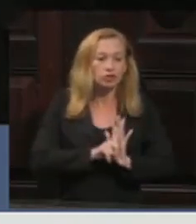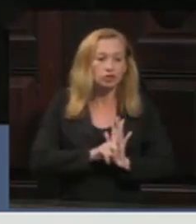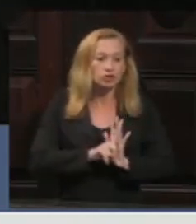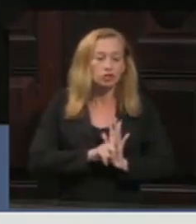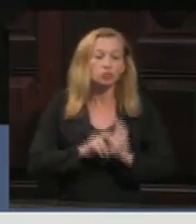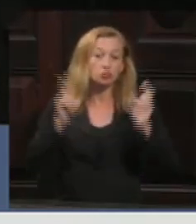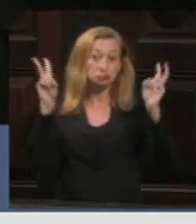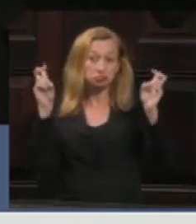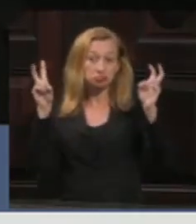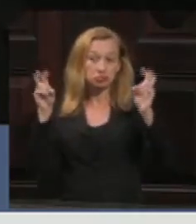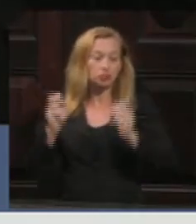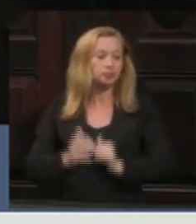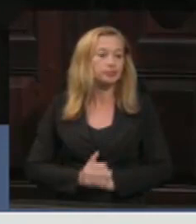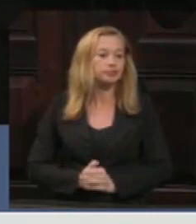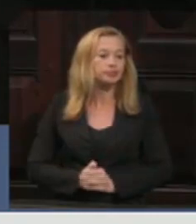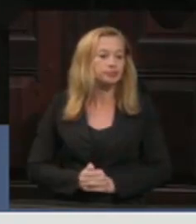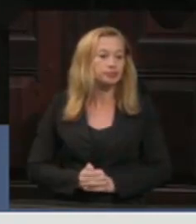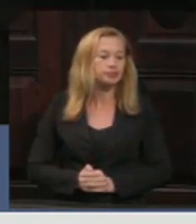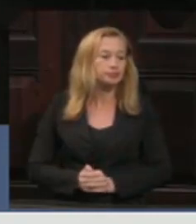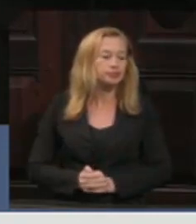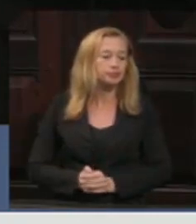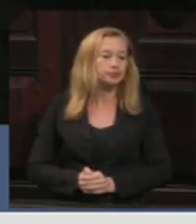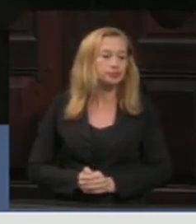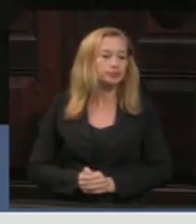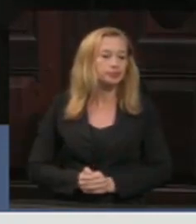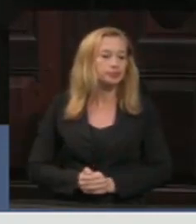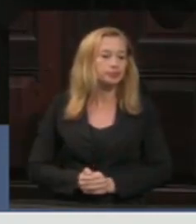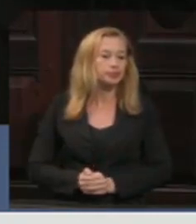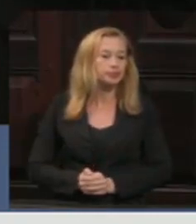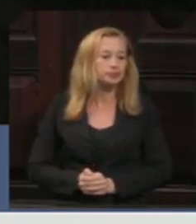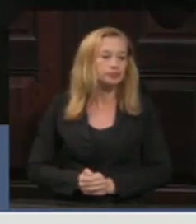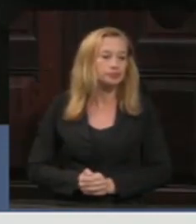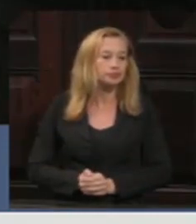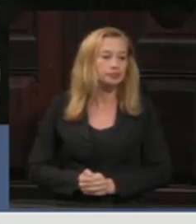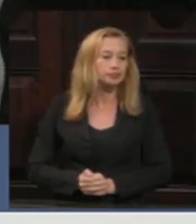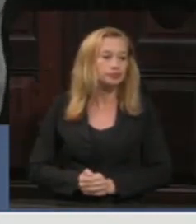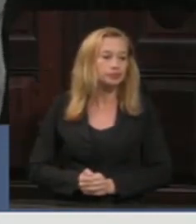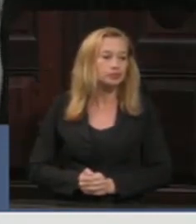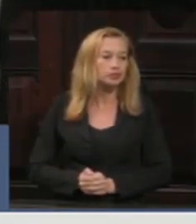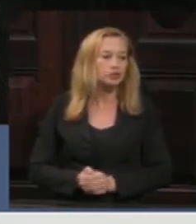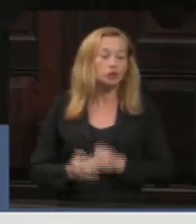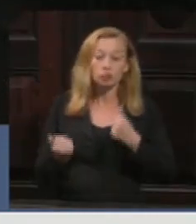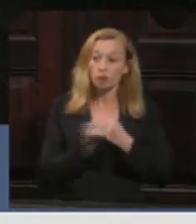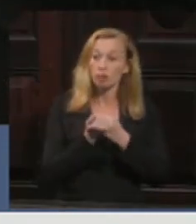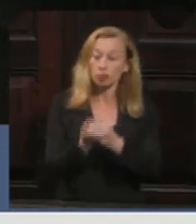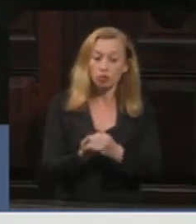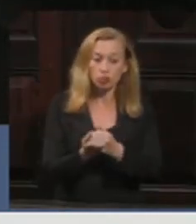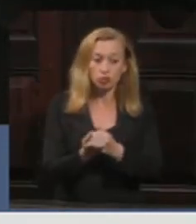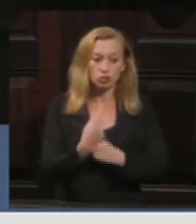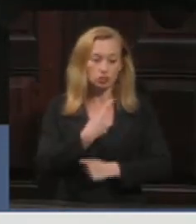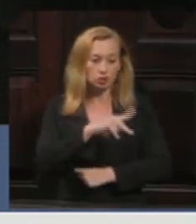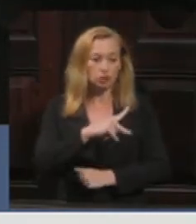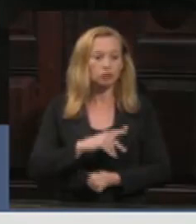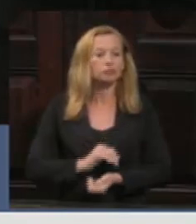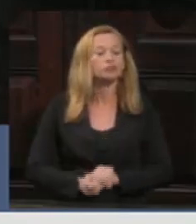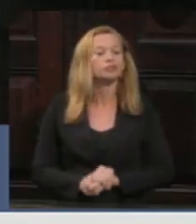tema, sob a sua coordenação. E aí, à